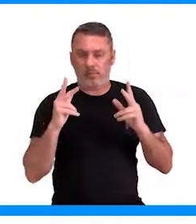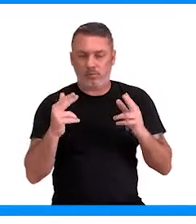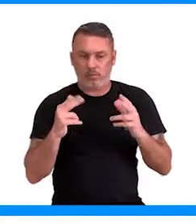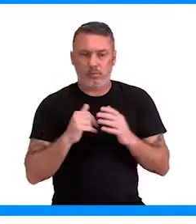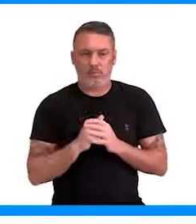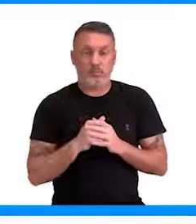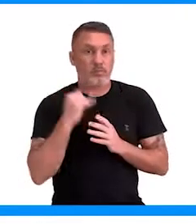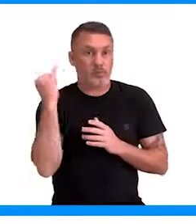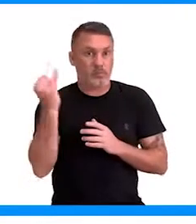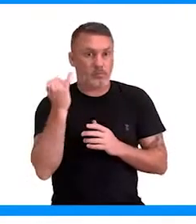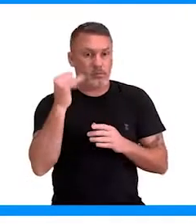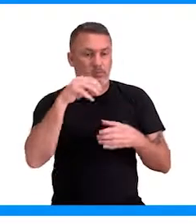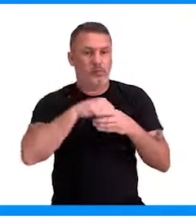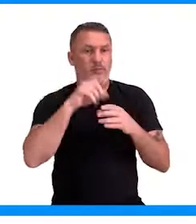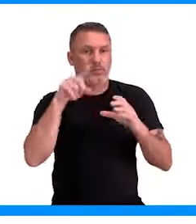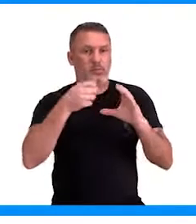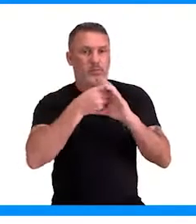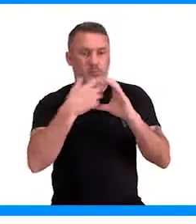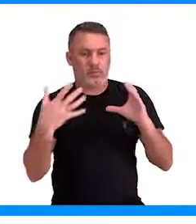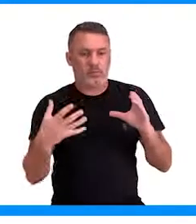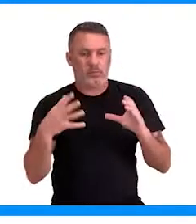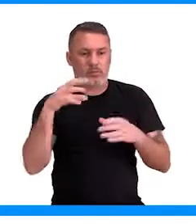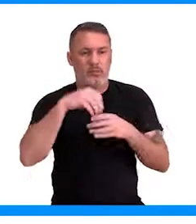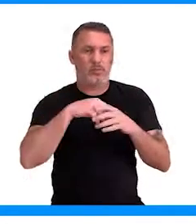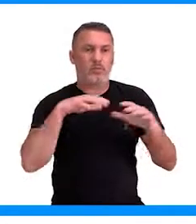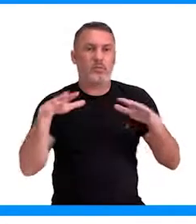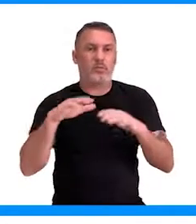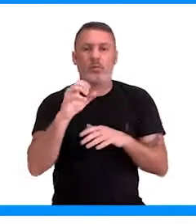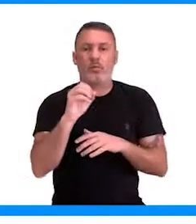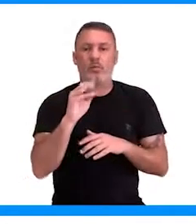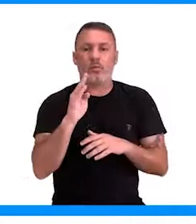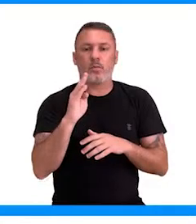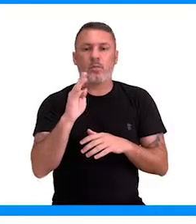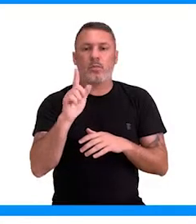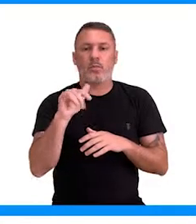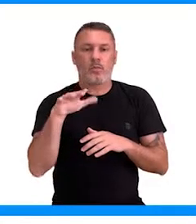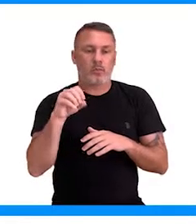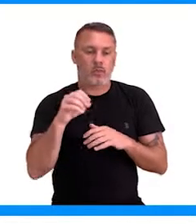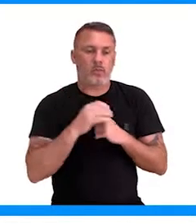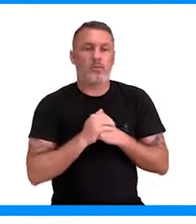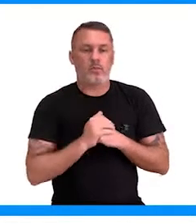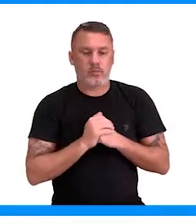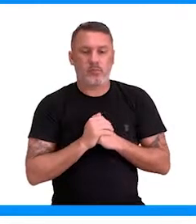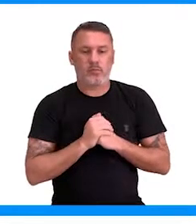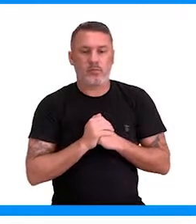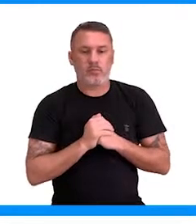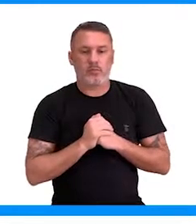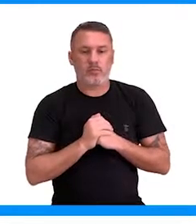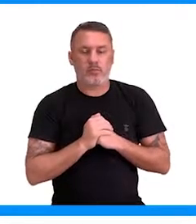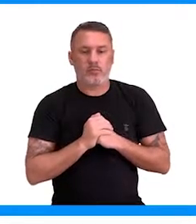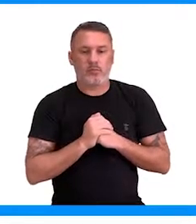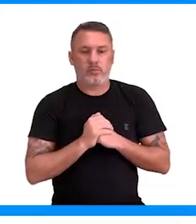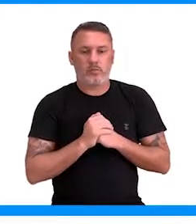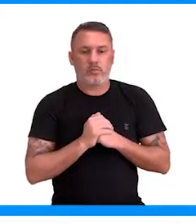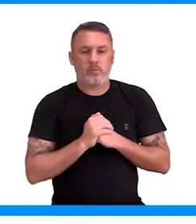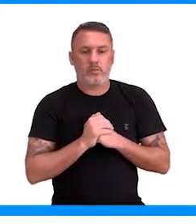horizontal. Muito importante essa característica do movimento oblíquo, tá?